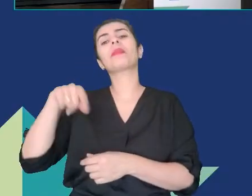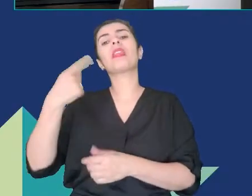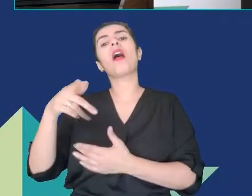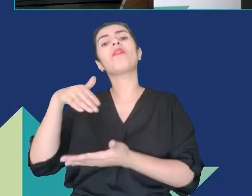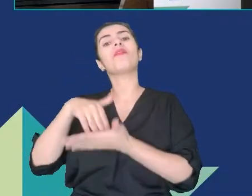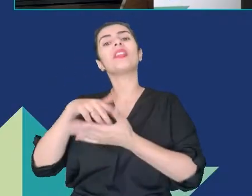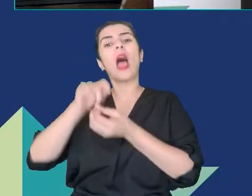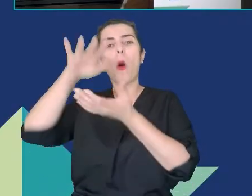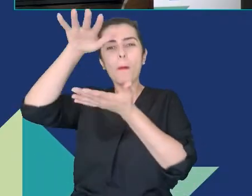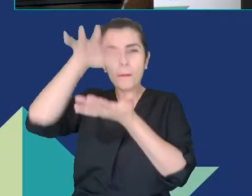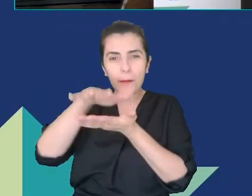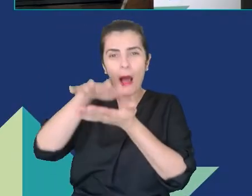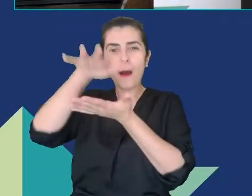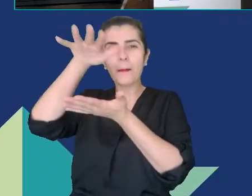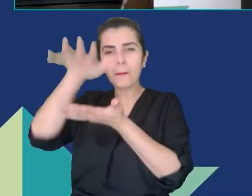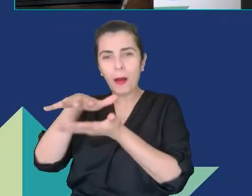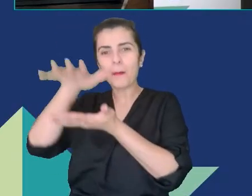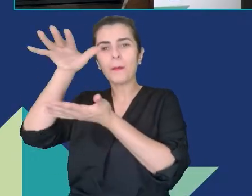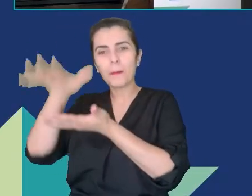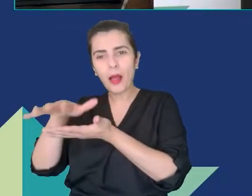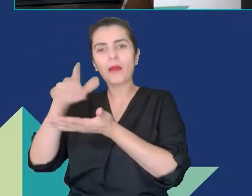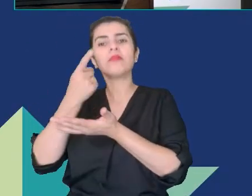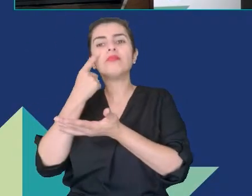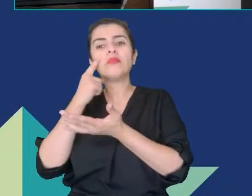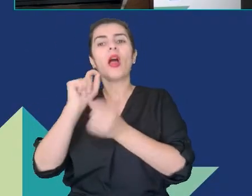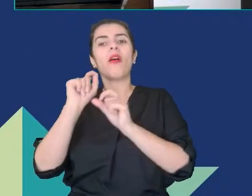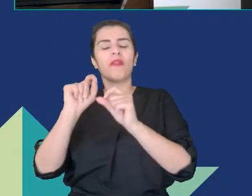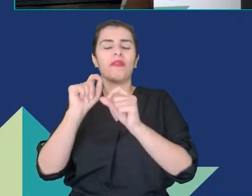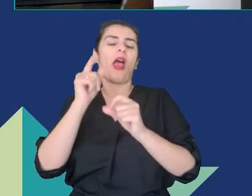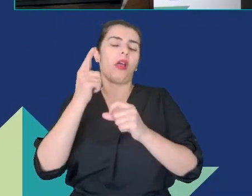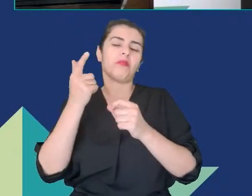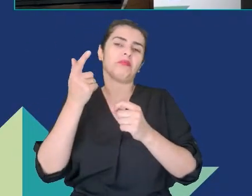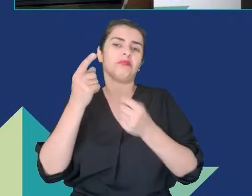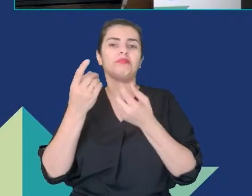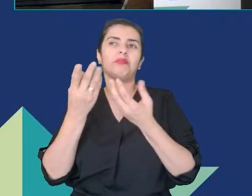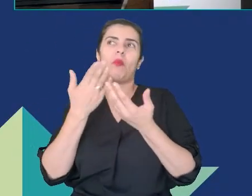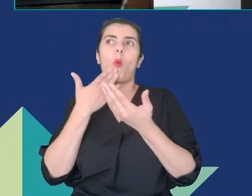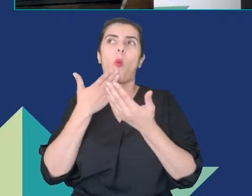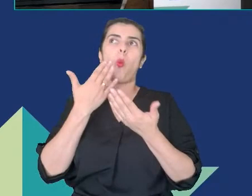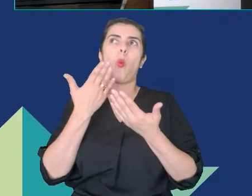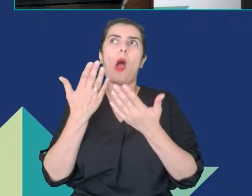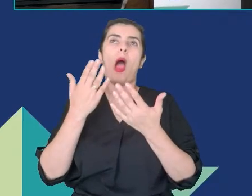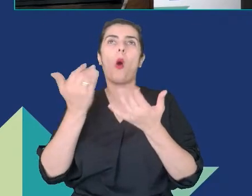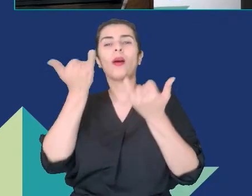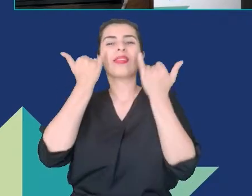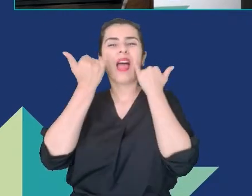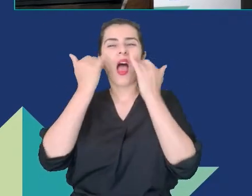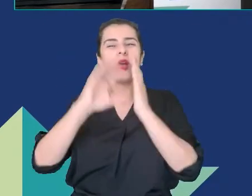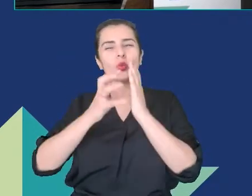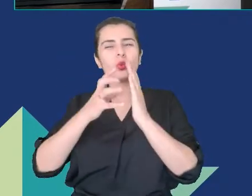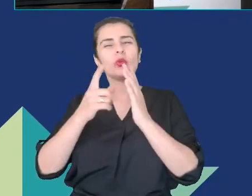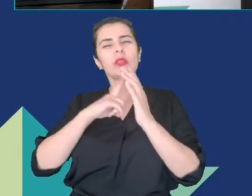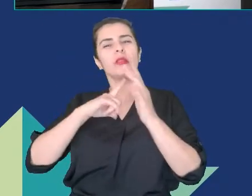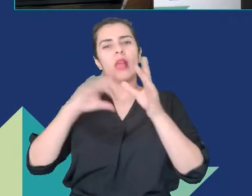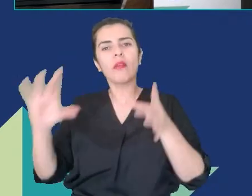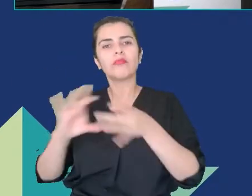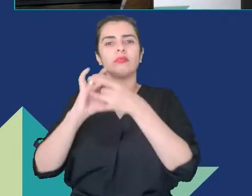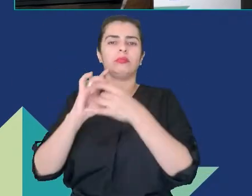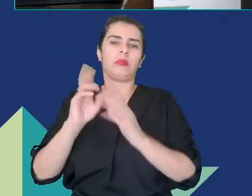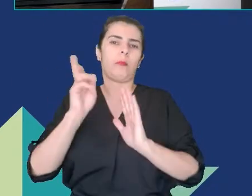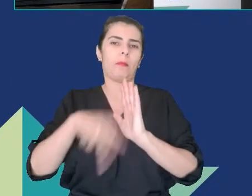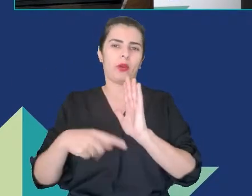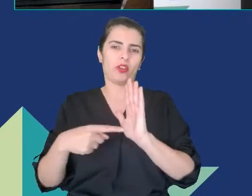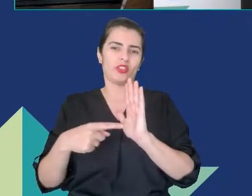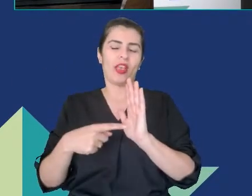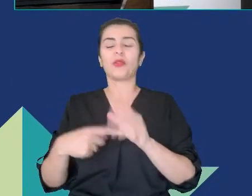que vai gerar os parâmetros que a gente quer para chegar nos parâmetros de projeto. Né? Hoje, a aprovação de camada